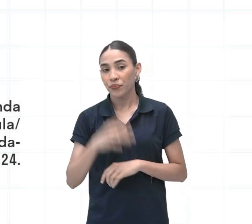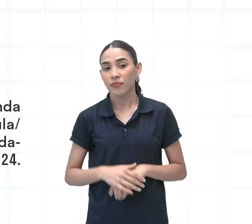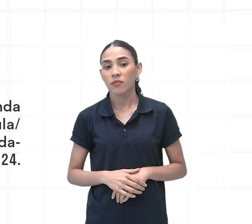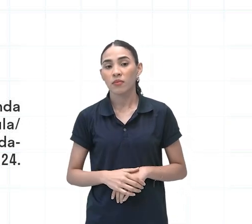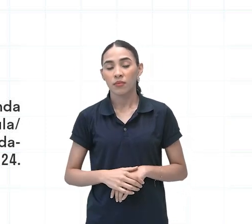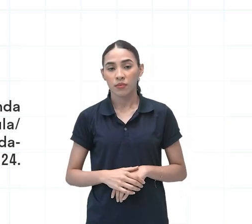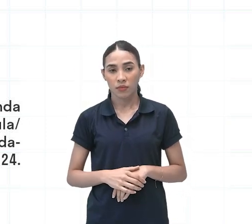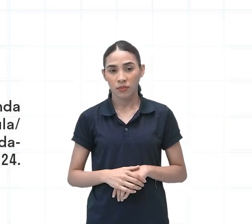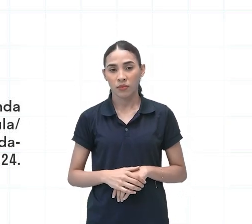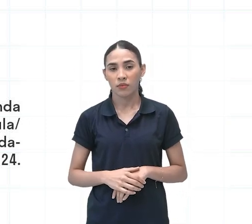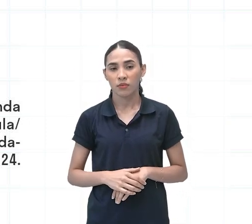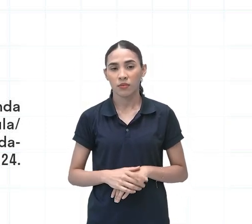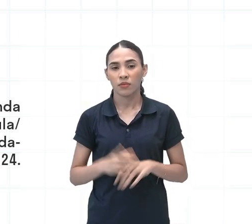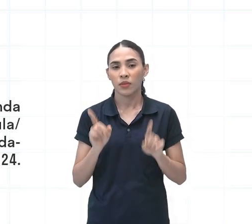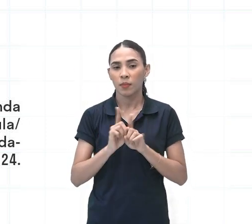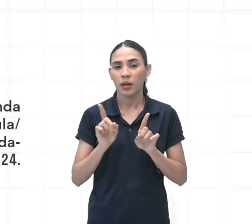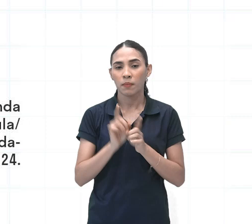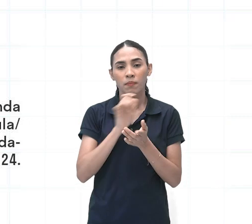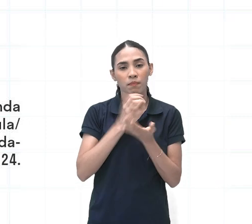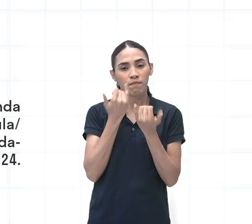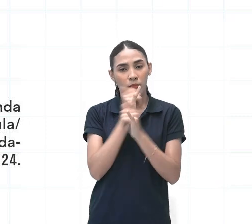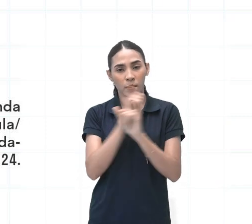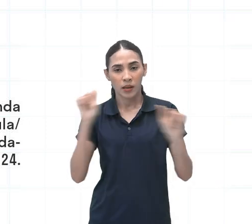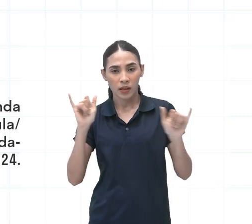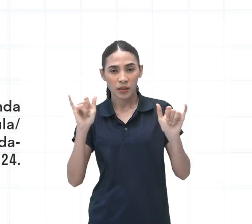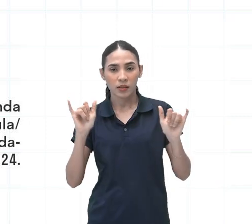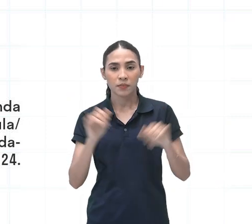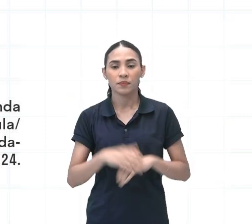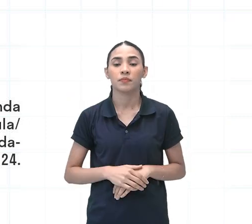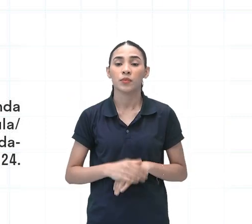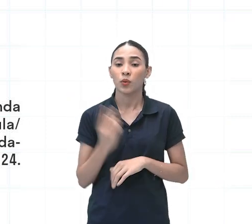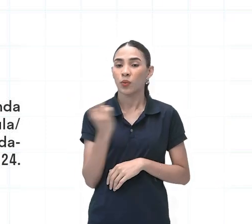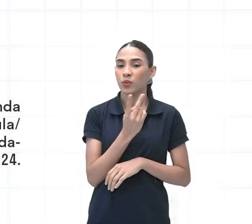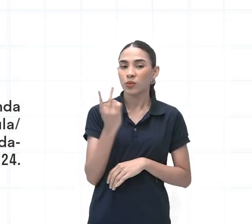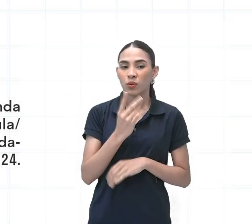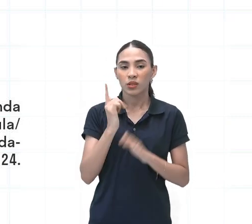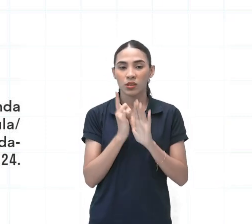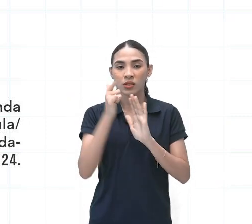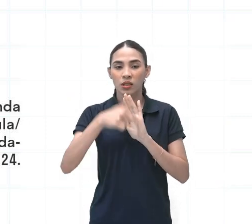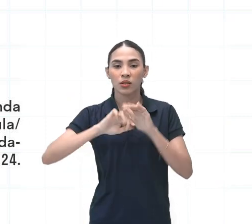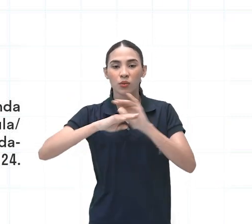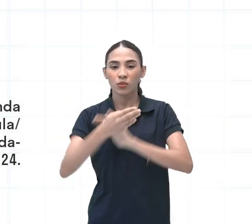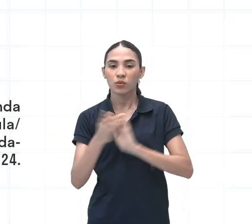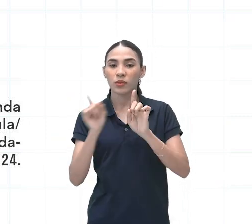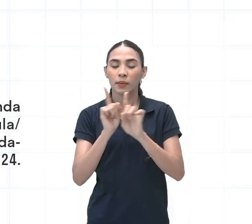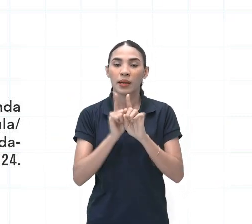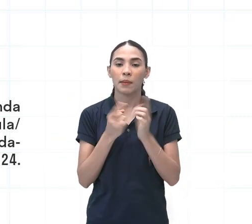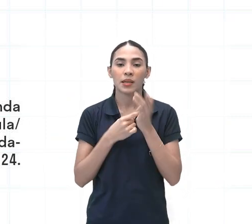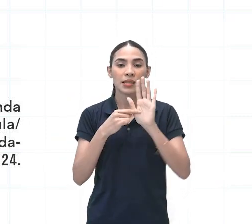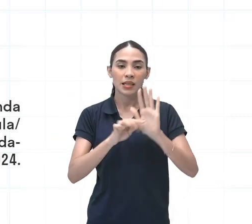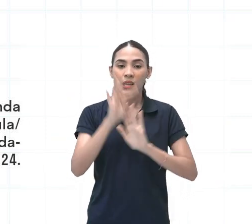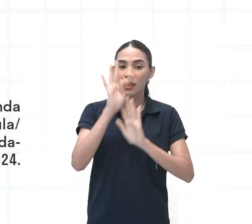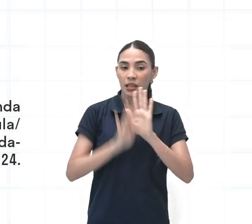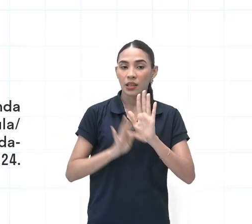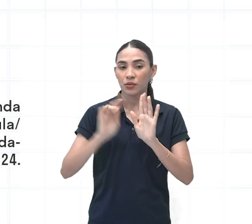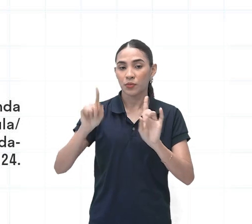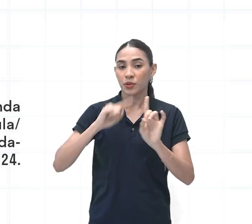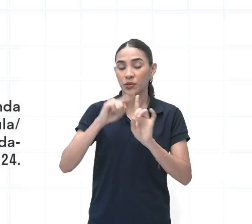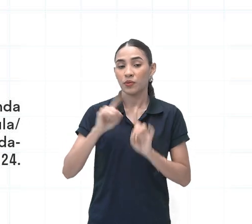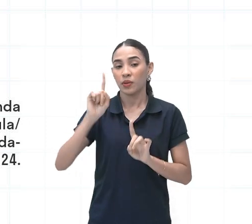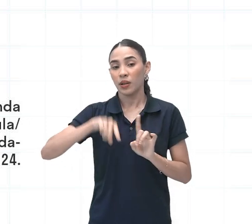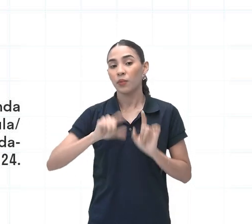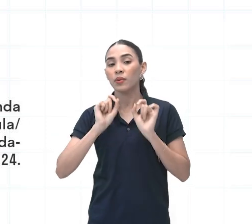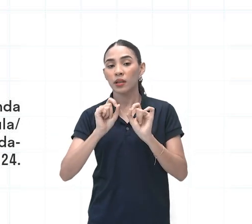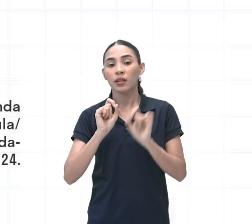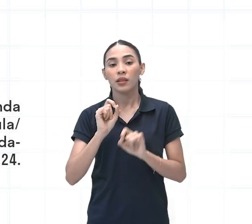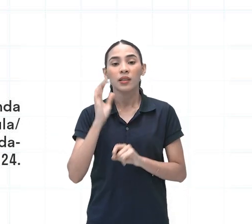tanto da propaganda quanto da publicidade, ambos os gêneros costumam apresentar textos cuja